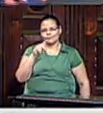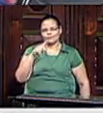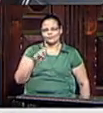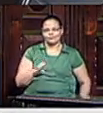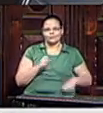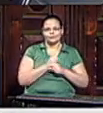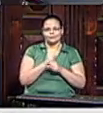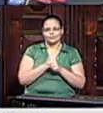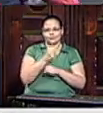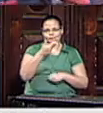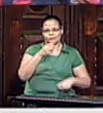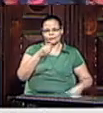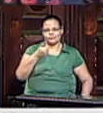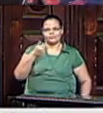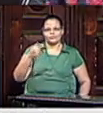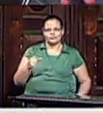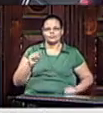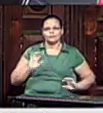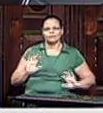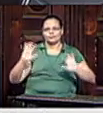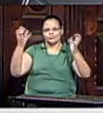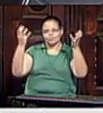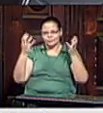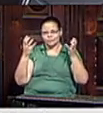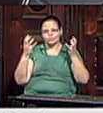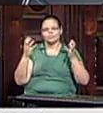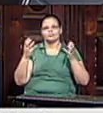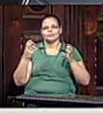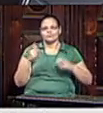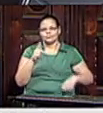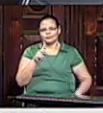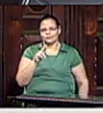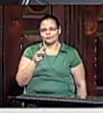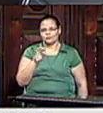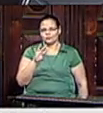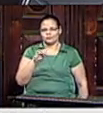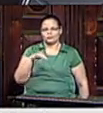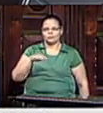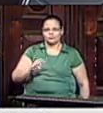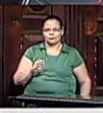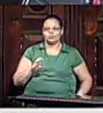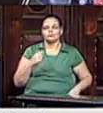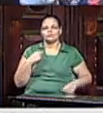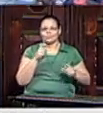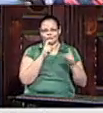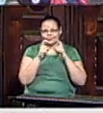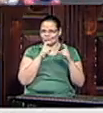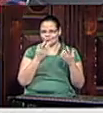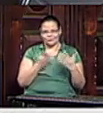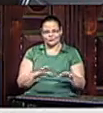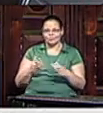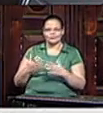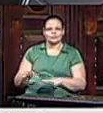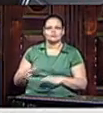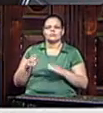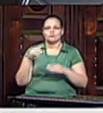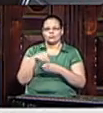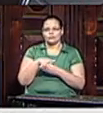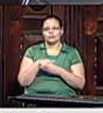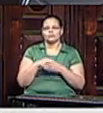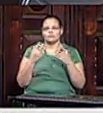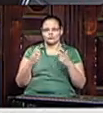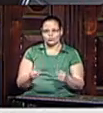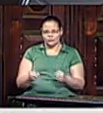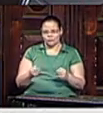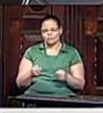como o ano de comemoração dos 500 anos da Reforma Protestante. Em discussão, não havendo quem queira discutir, encerrada a discussão, em votação, senhores